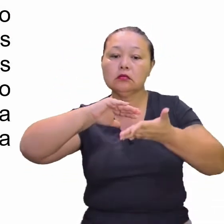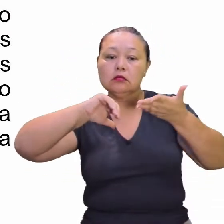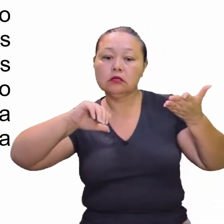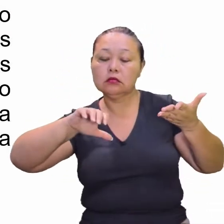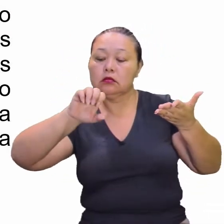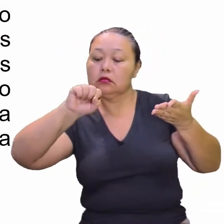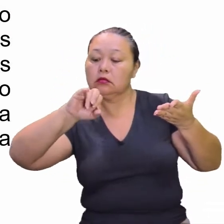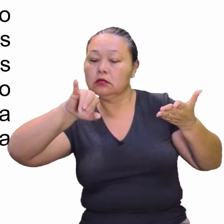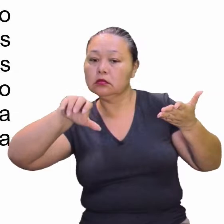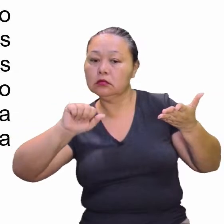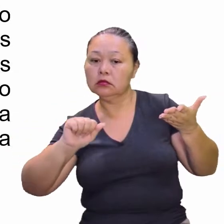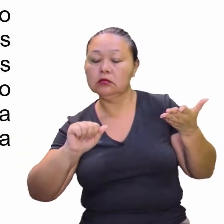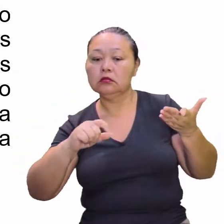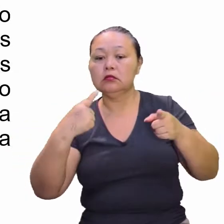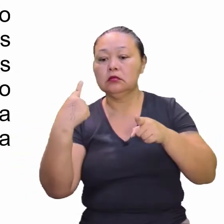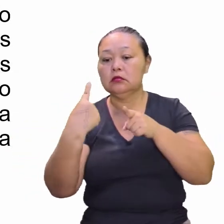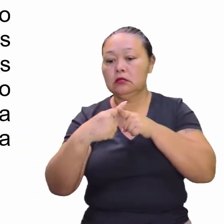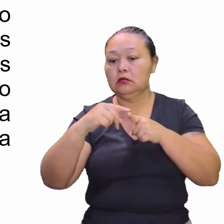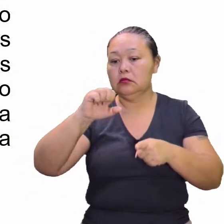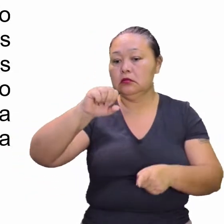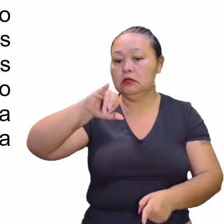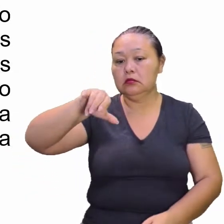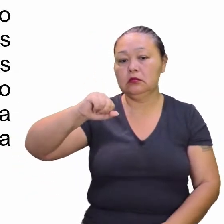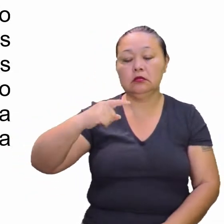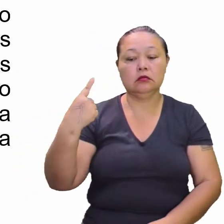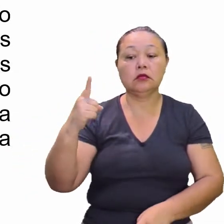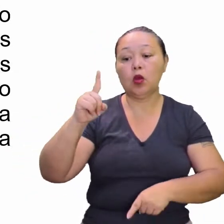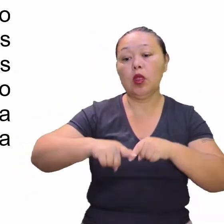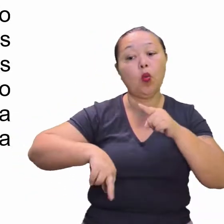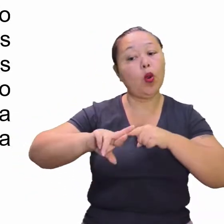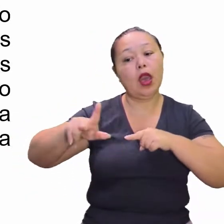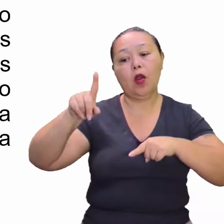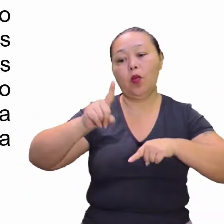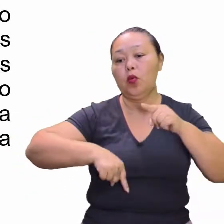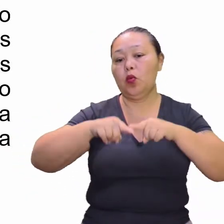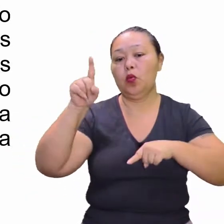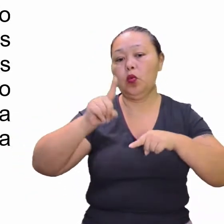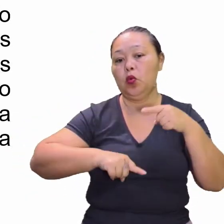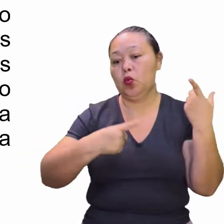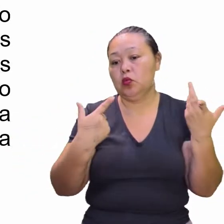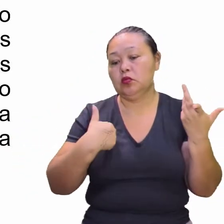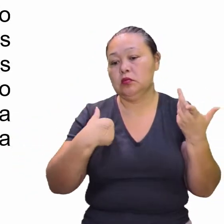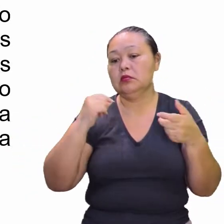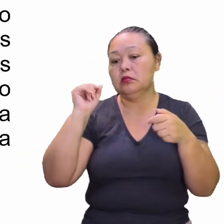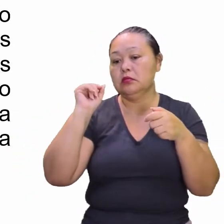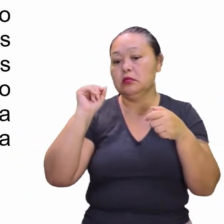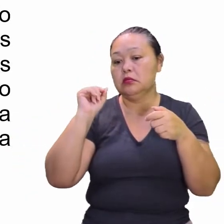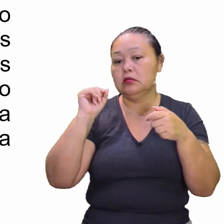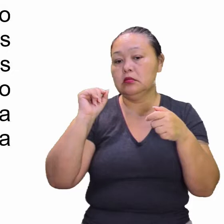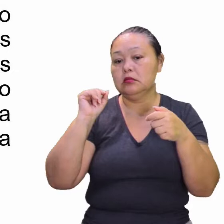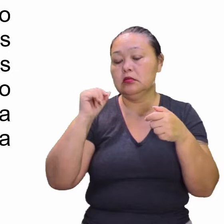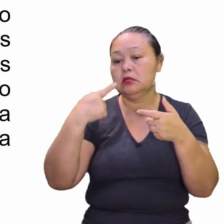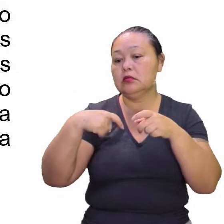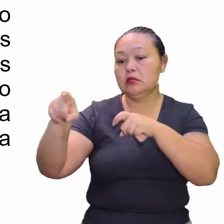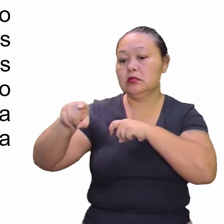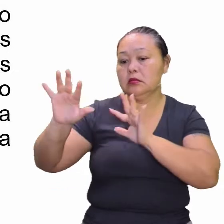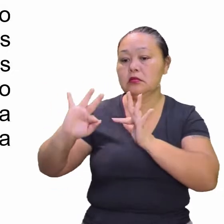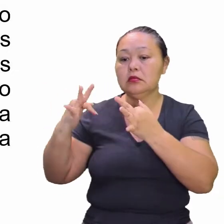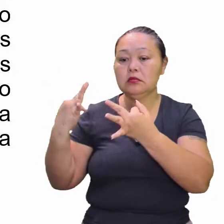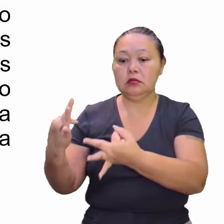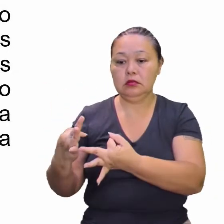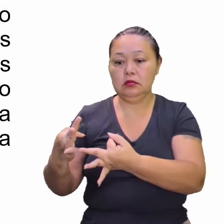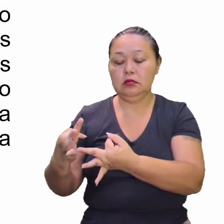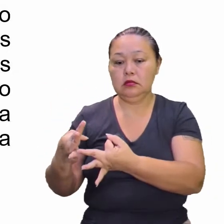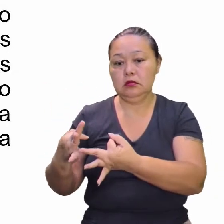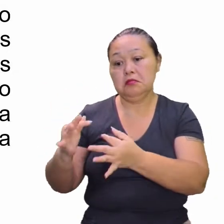a soja, né? Porque a soja, ela não é um produto que é produzido pela agricultura